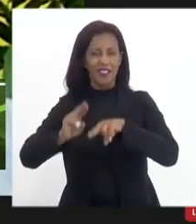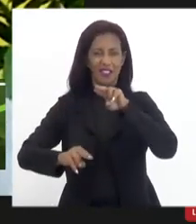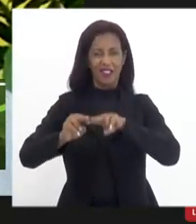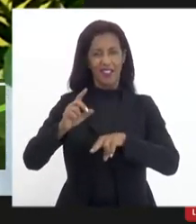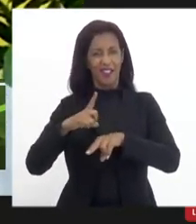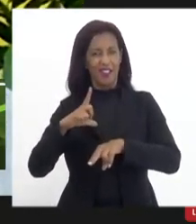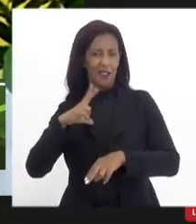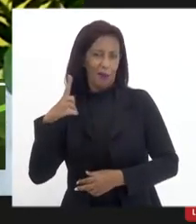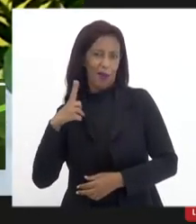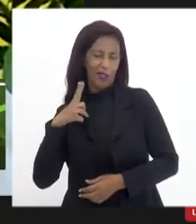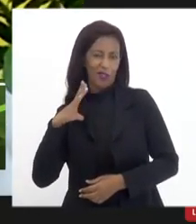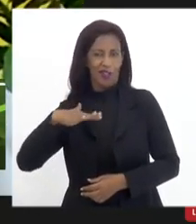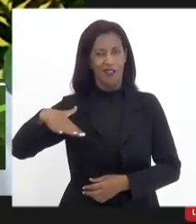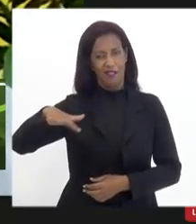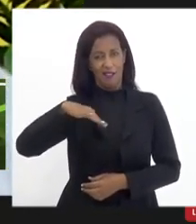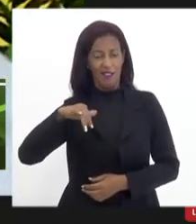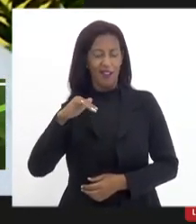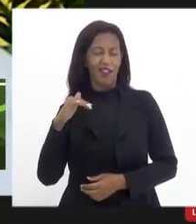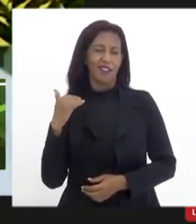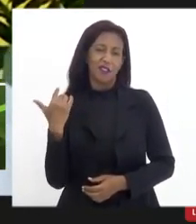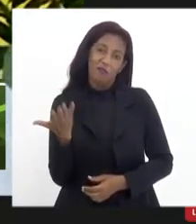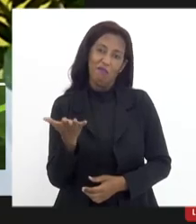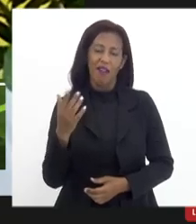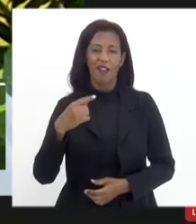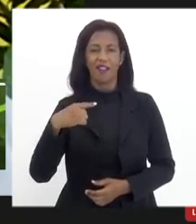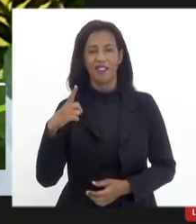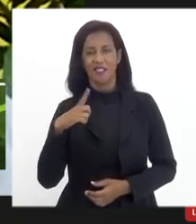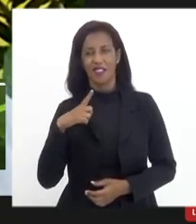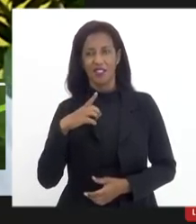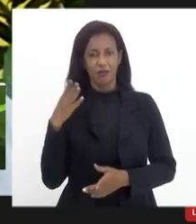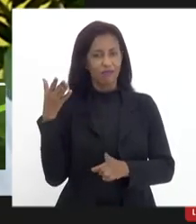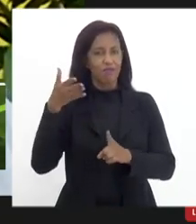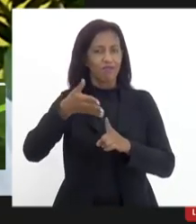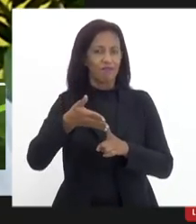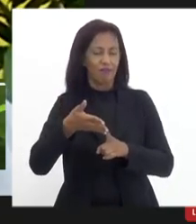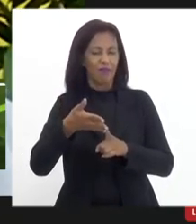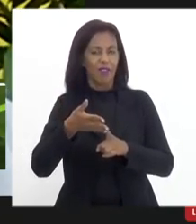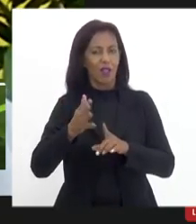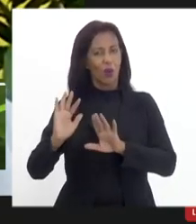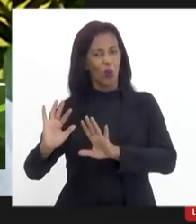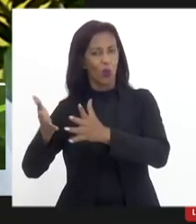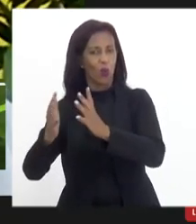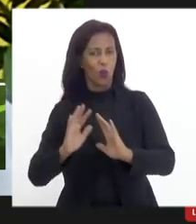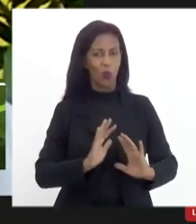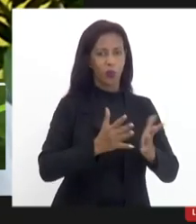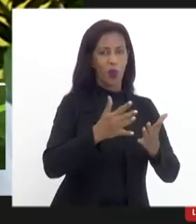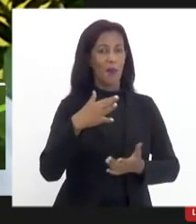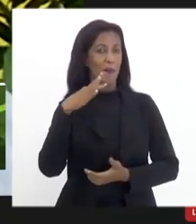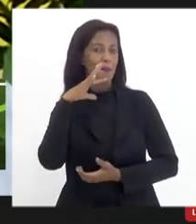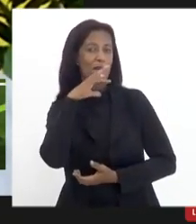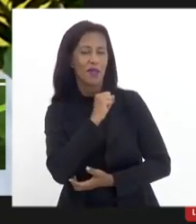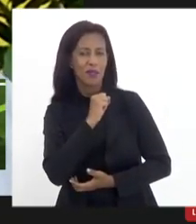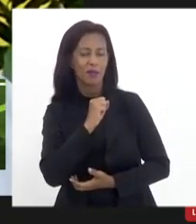tem uma particularidade aí, mas que a gente... especificamente lidando com as folias de reis, a gente percebeu